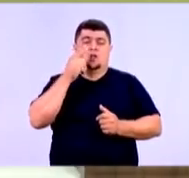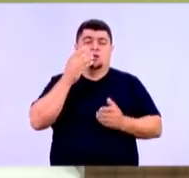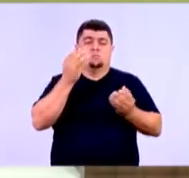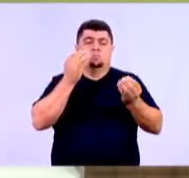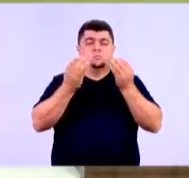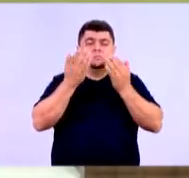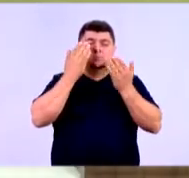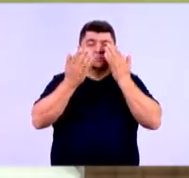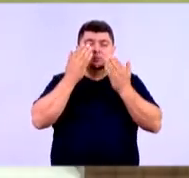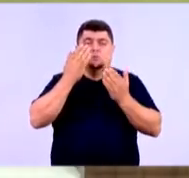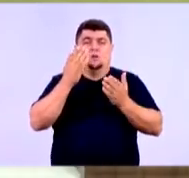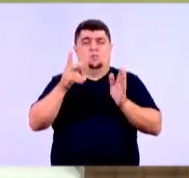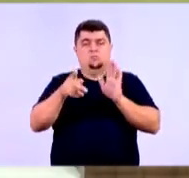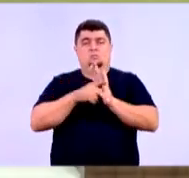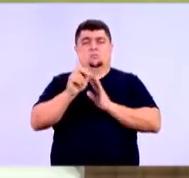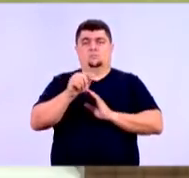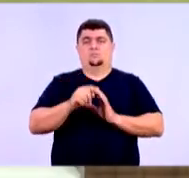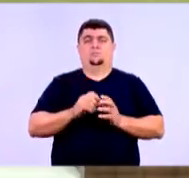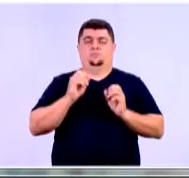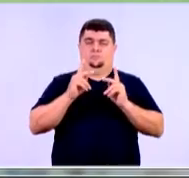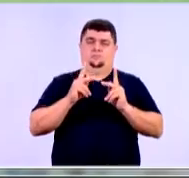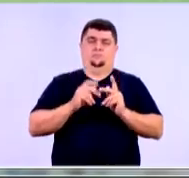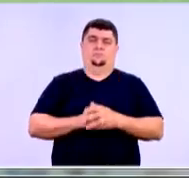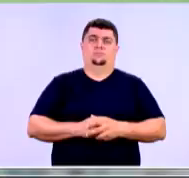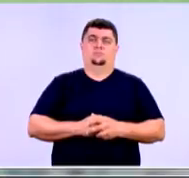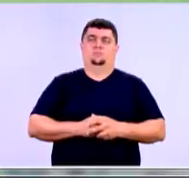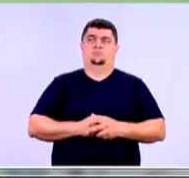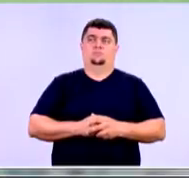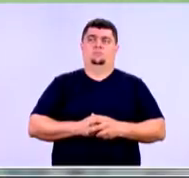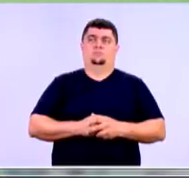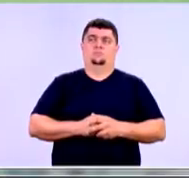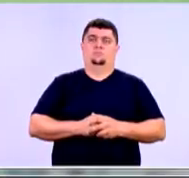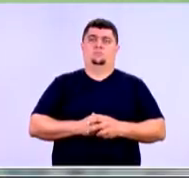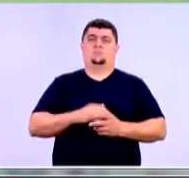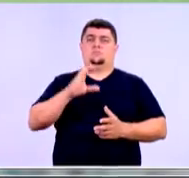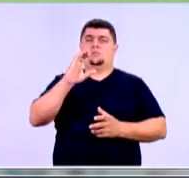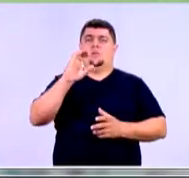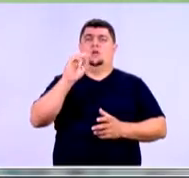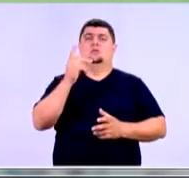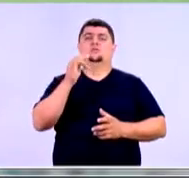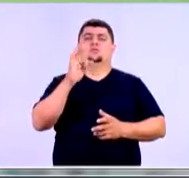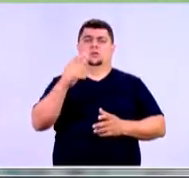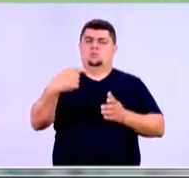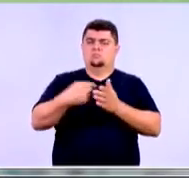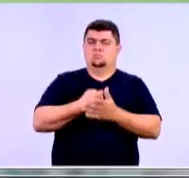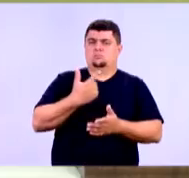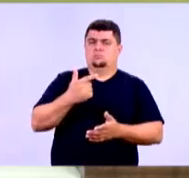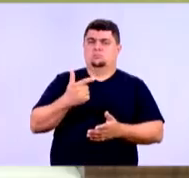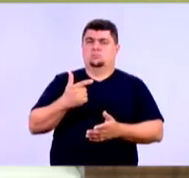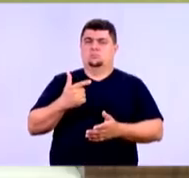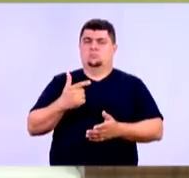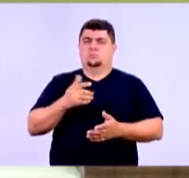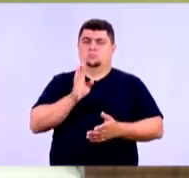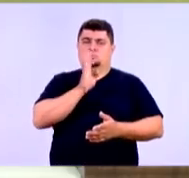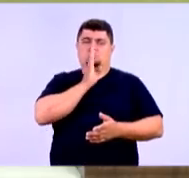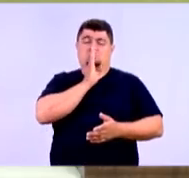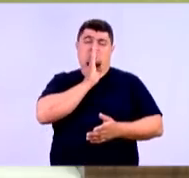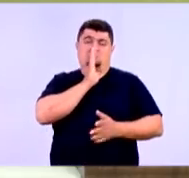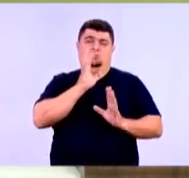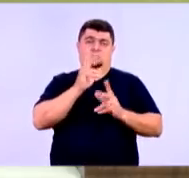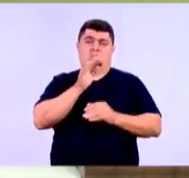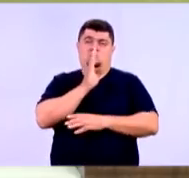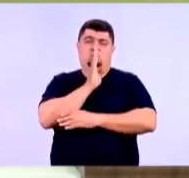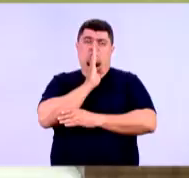sistema de pontuação bancária. Ok. Como que está o chat, professor? Por enquanto o pessoal está bastante calmo aqui, todo